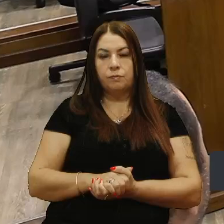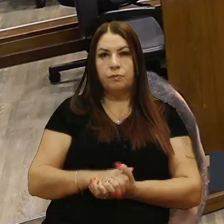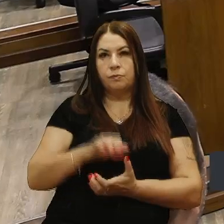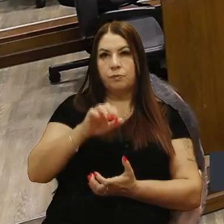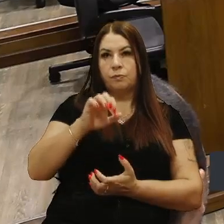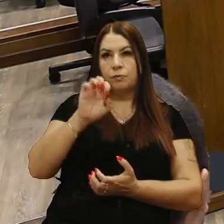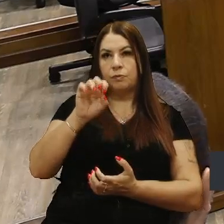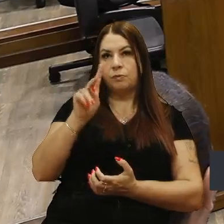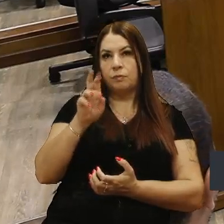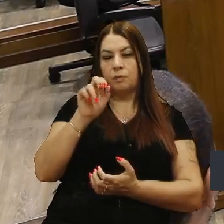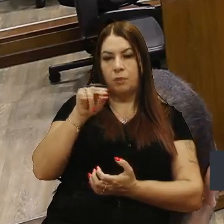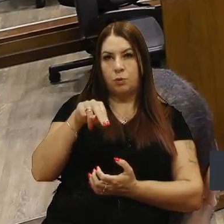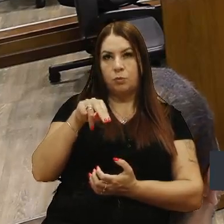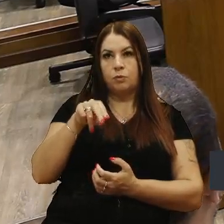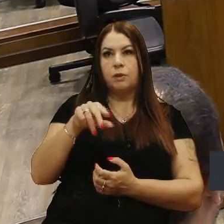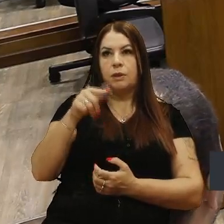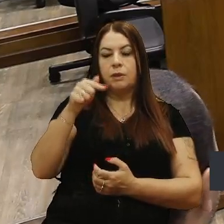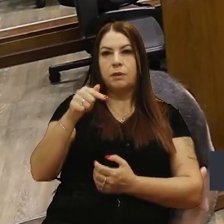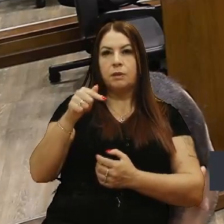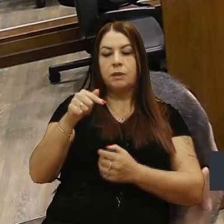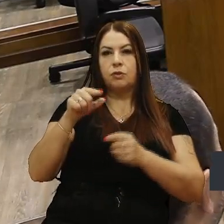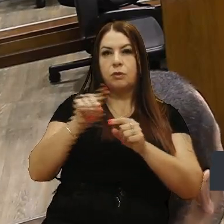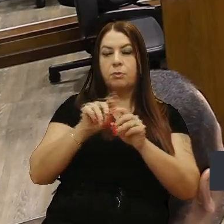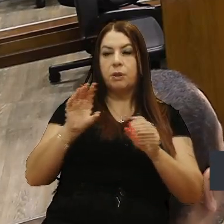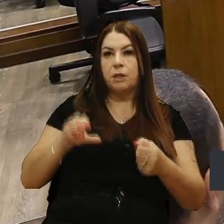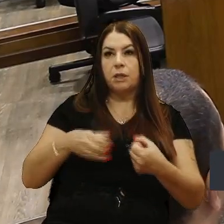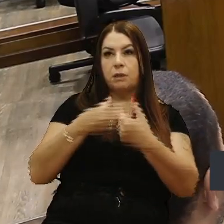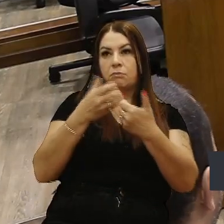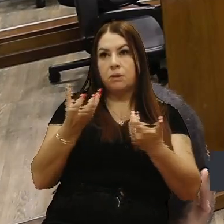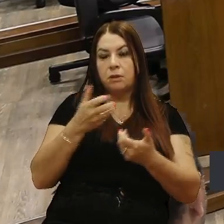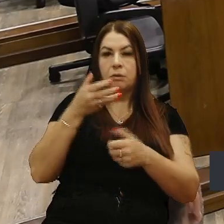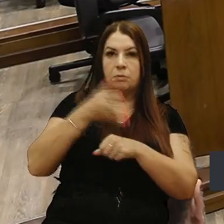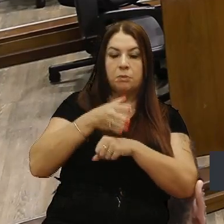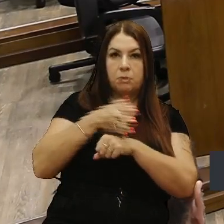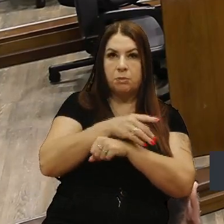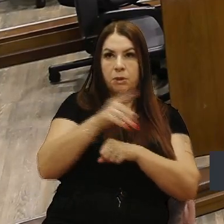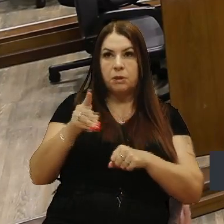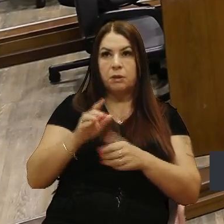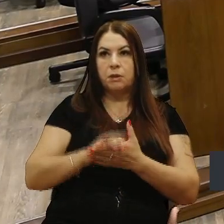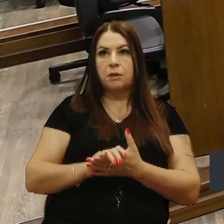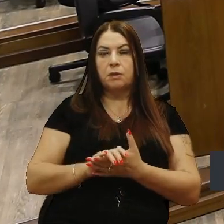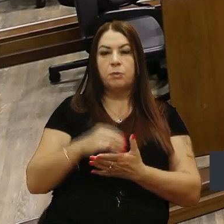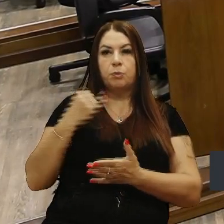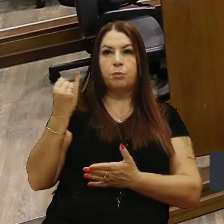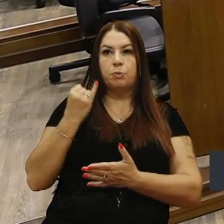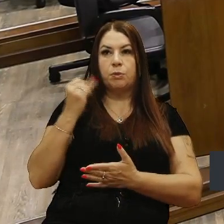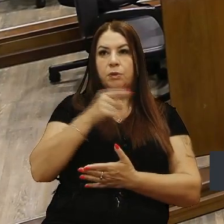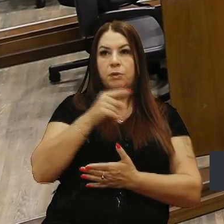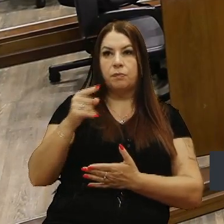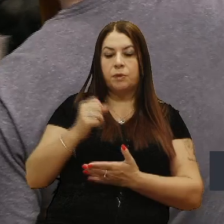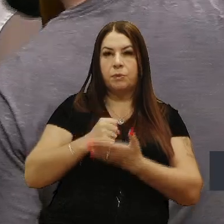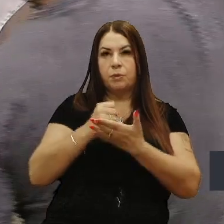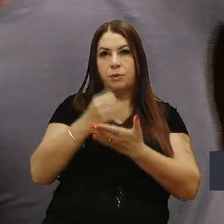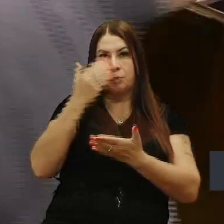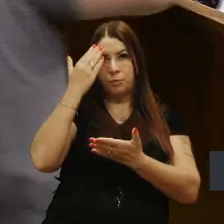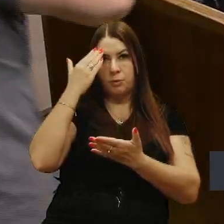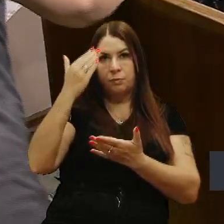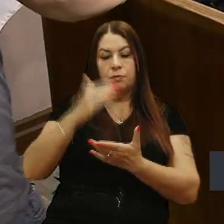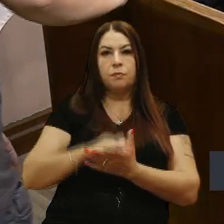às 19 horas, teremos coquetel. Se Vossas Excelências quiserem participar, vai ser bem importante, ou vossas assessorias.